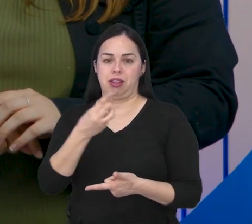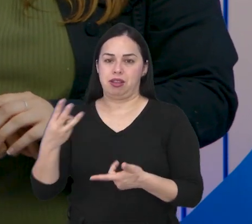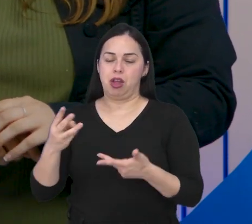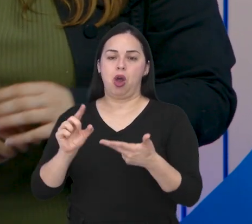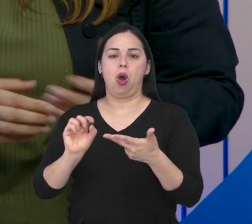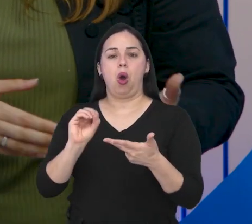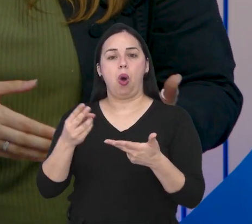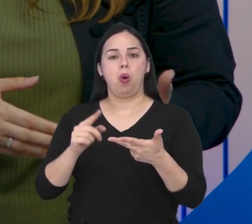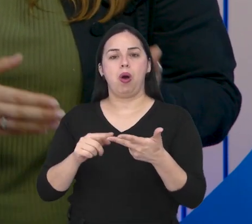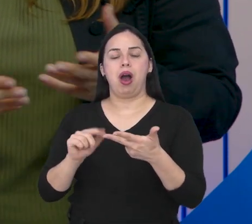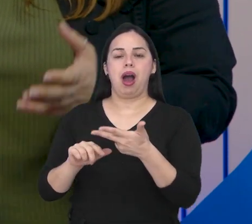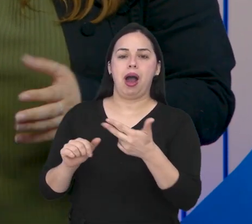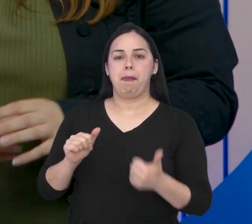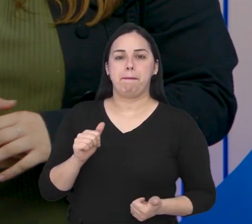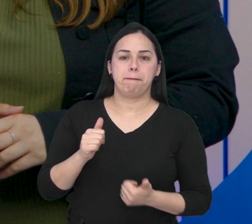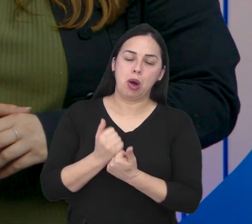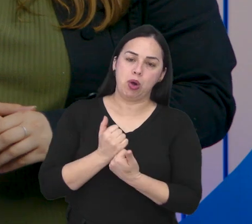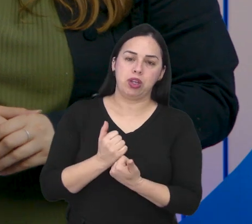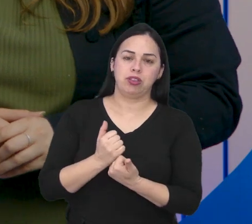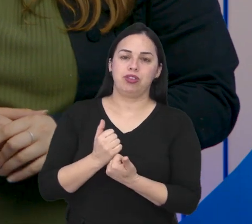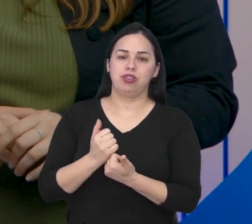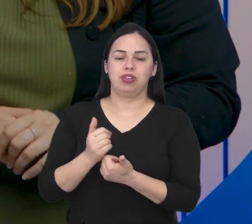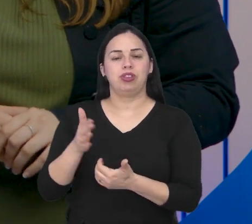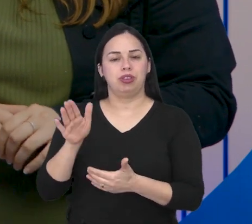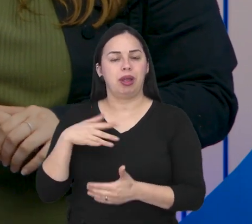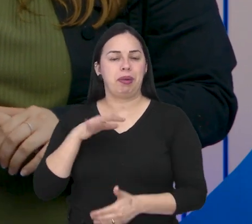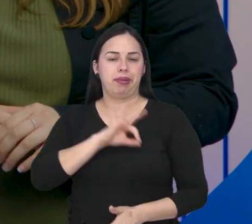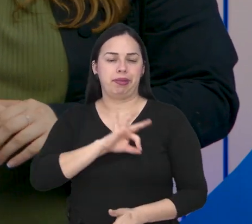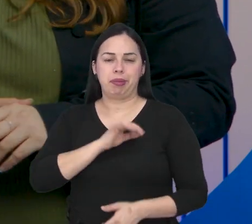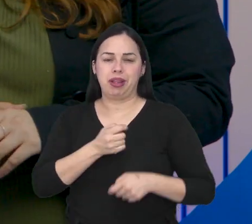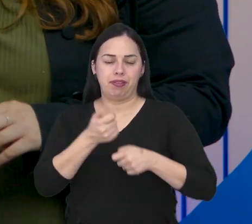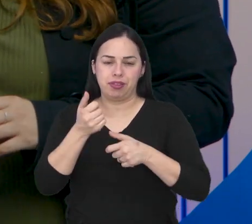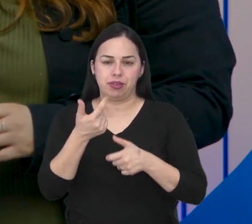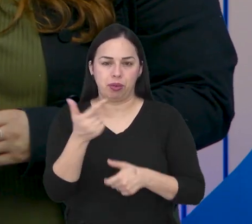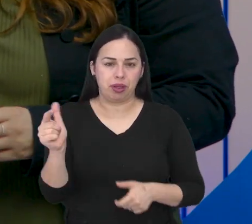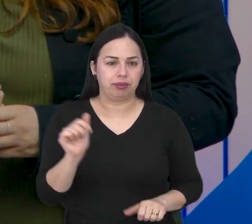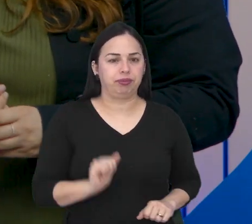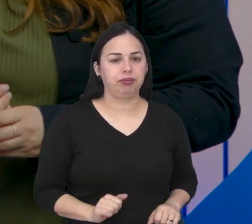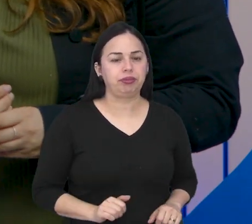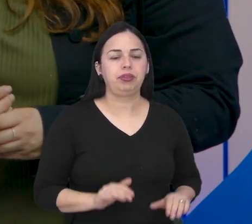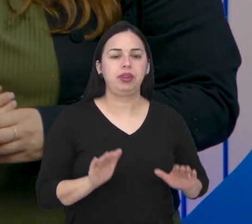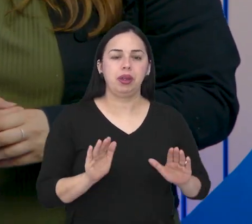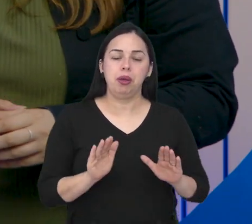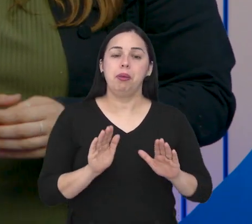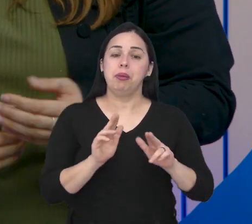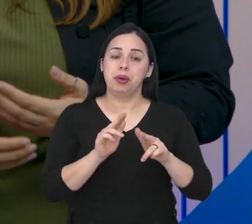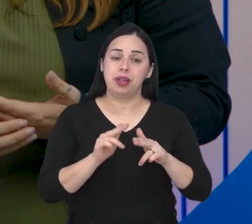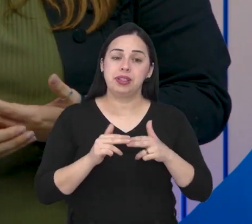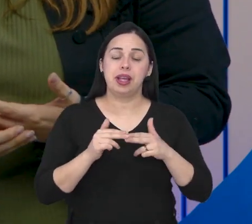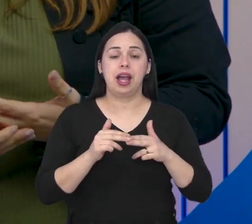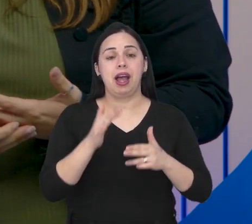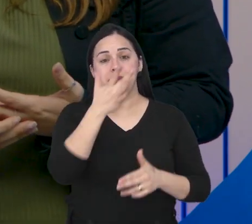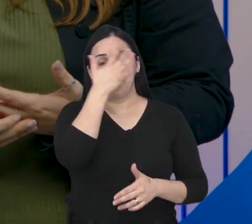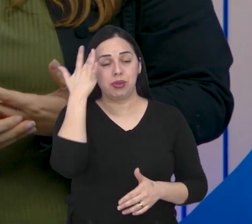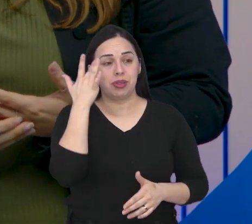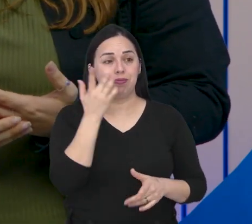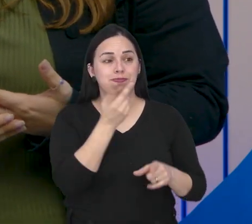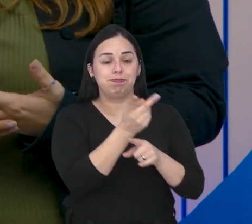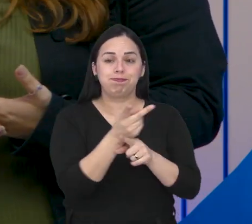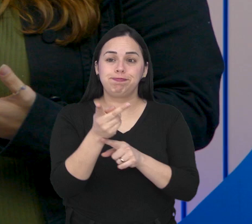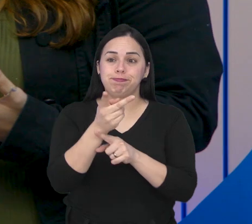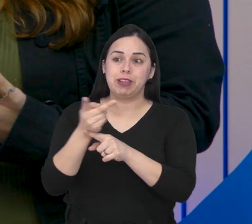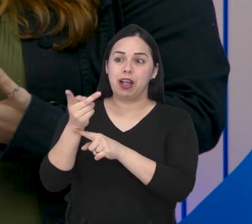segurança social, como auxílio-doença ou auxílio-maternidade. Marina, essa é uma saída a qual muitas pessoas recorrem quando